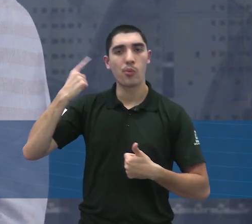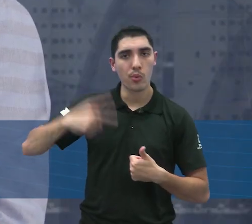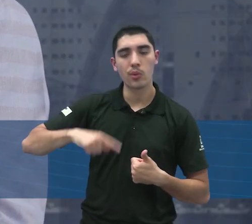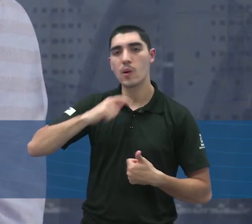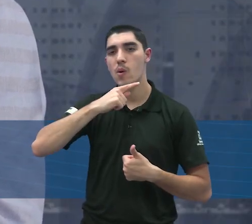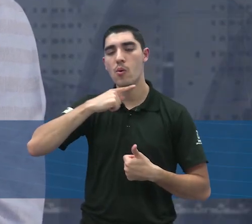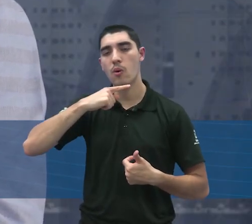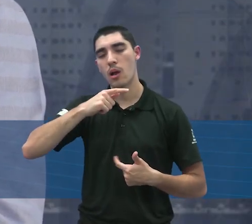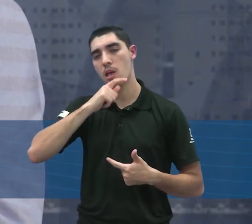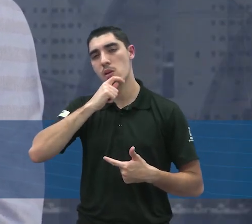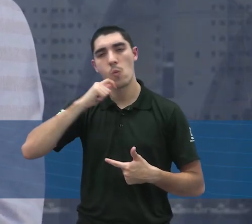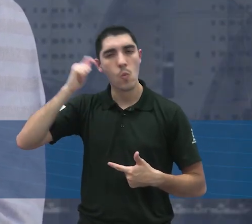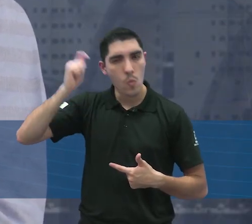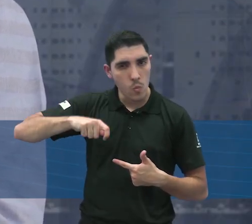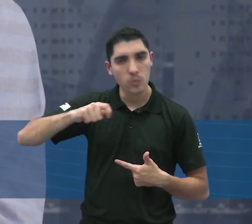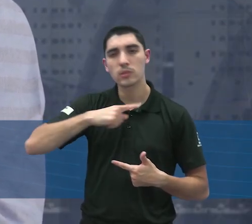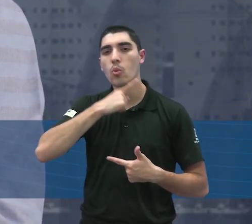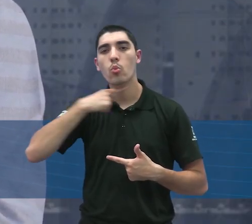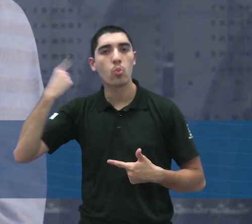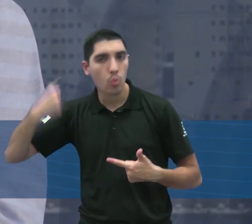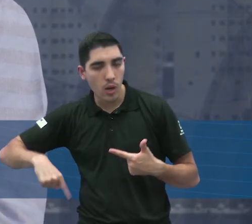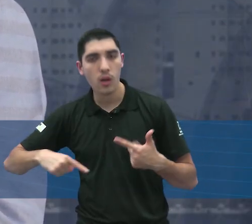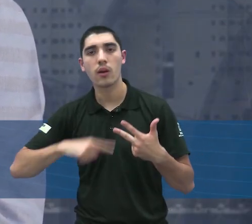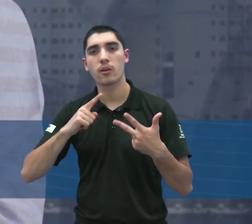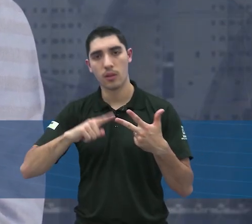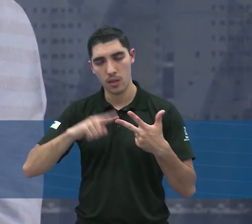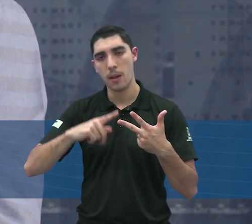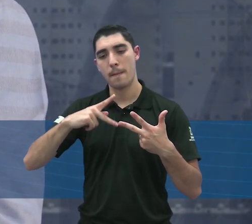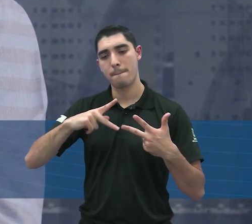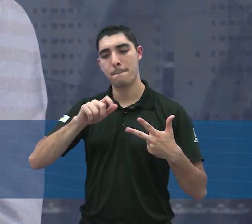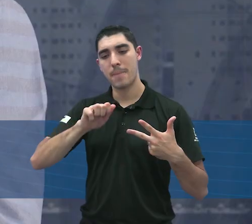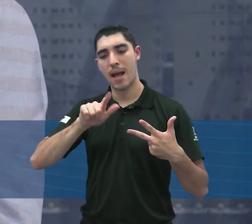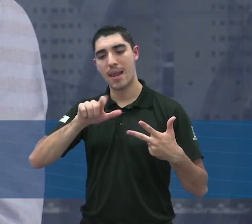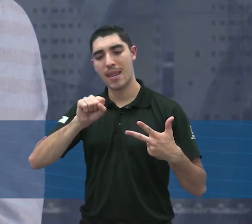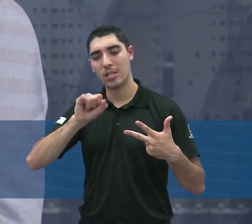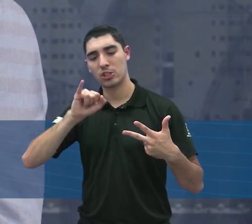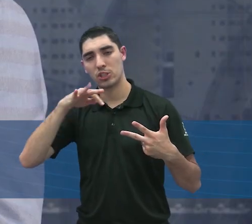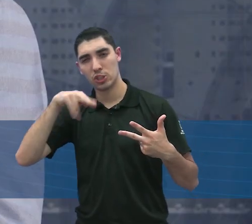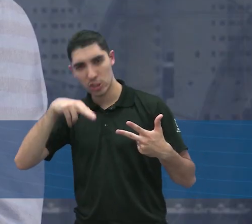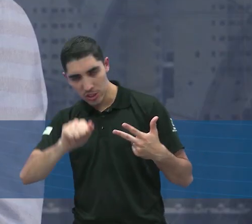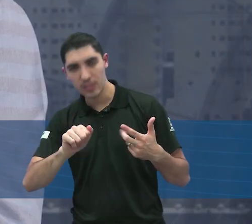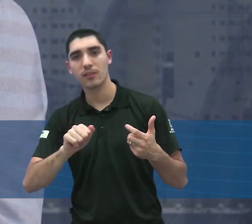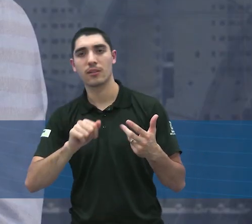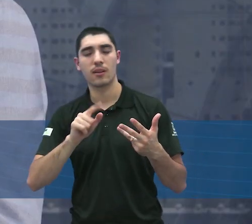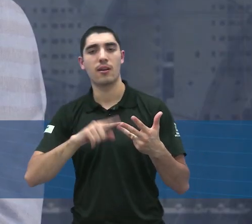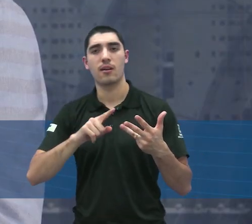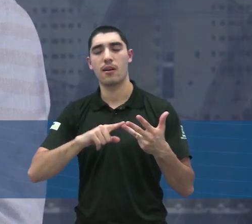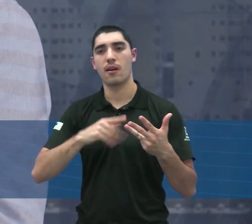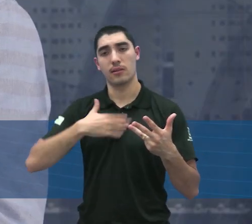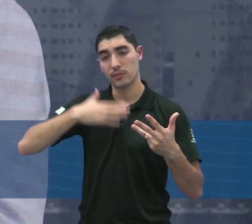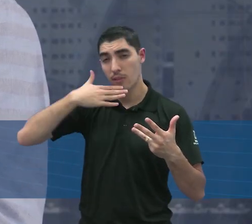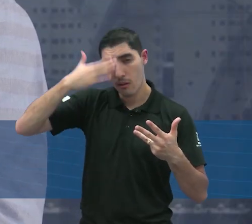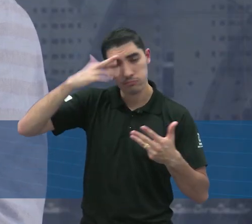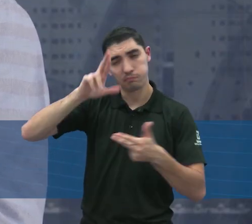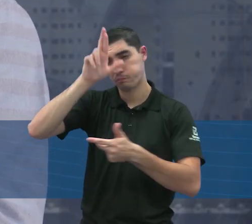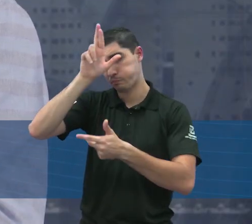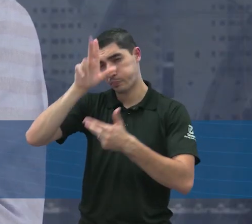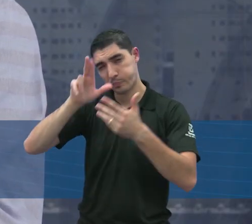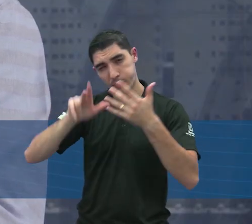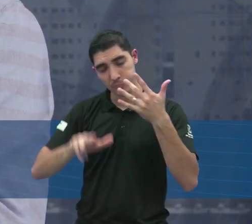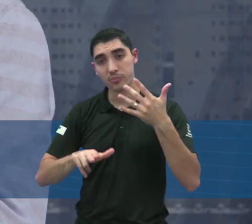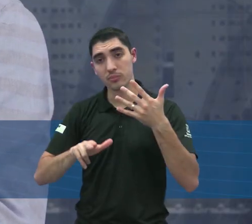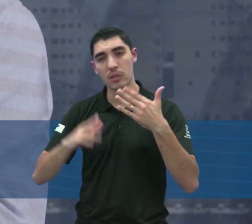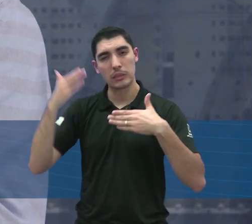a Autoridade Palestina, no caso representando a Palestina, e Israel, eles estão um pouco, como posso dizer de maneira